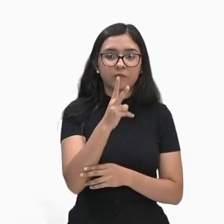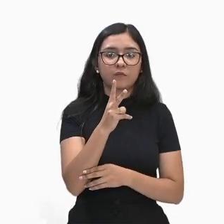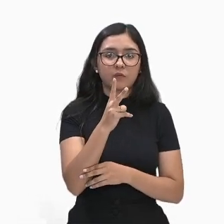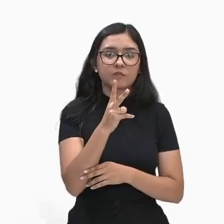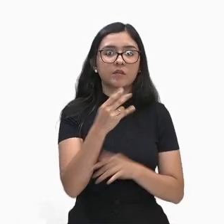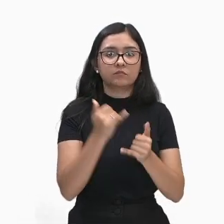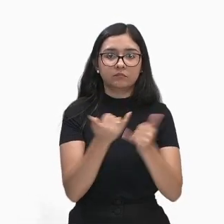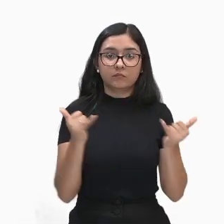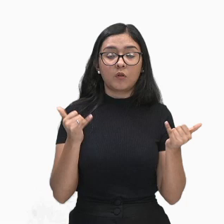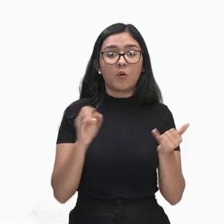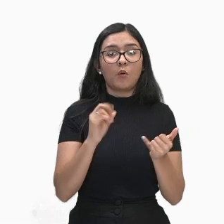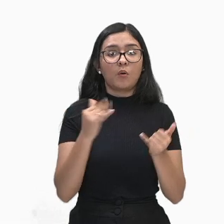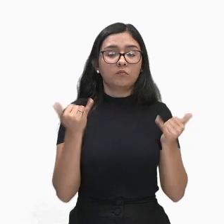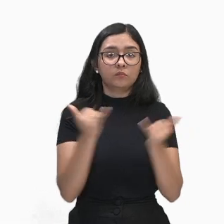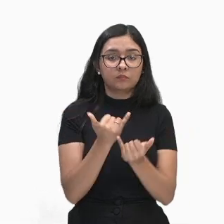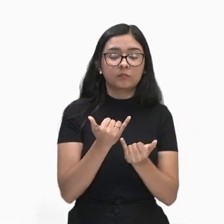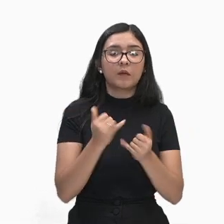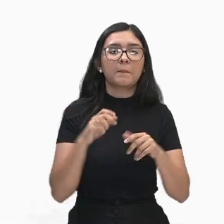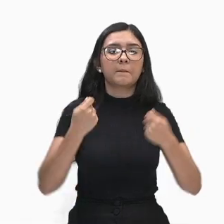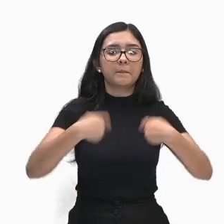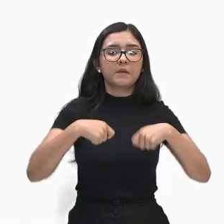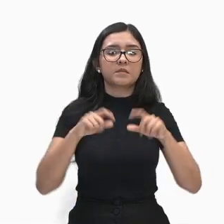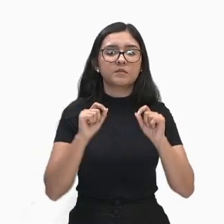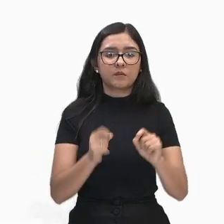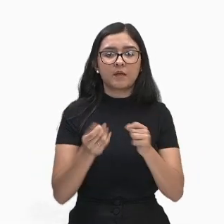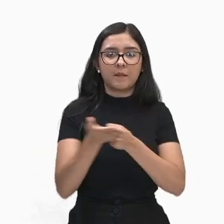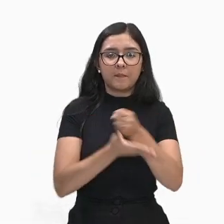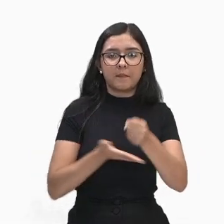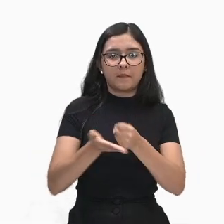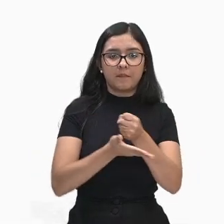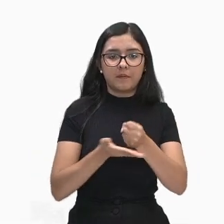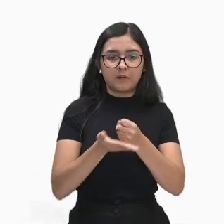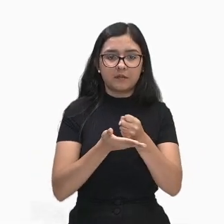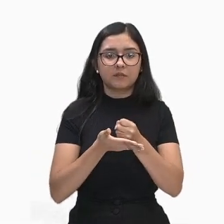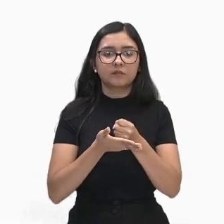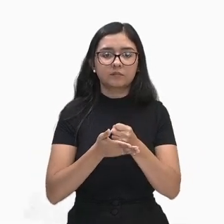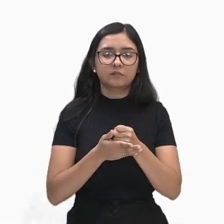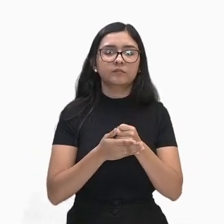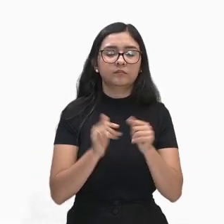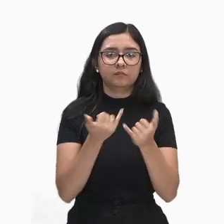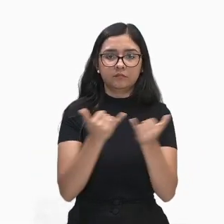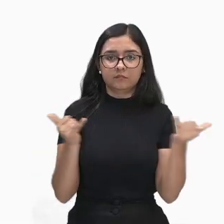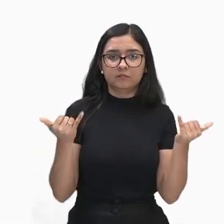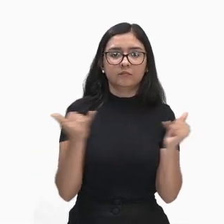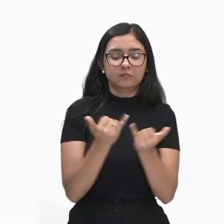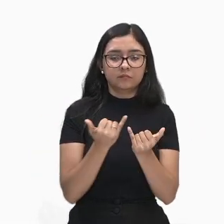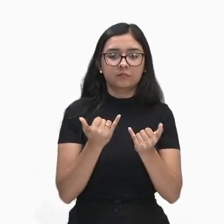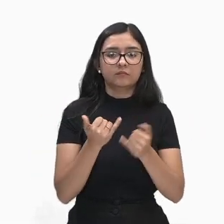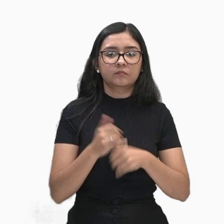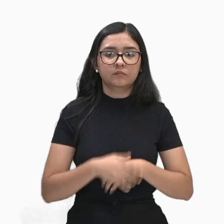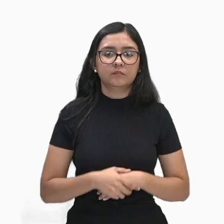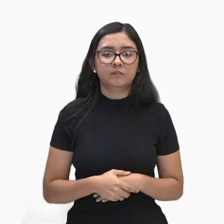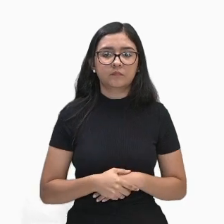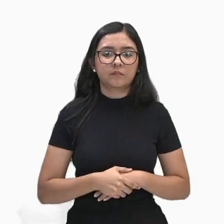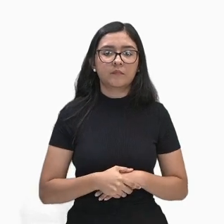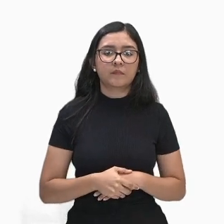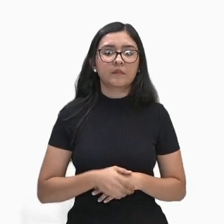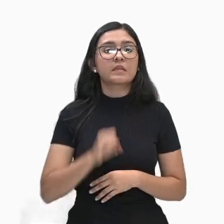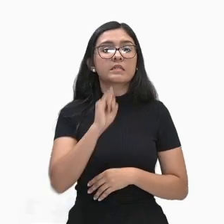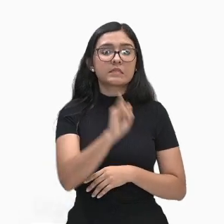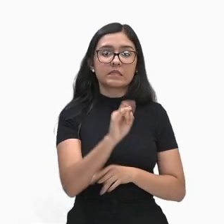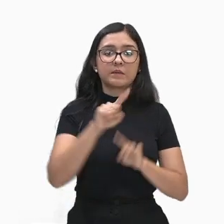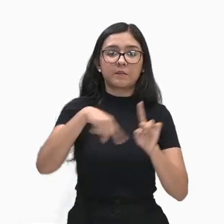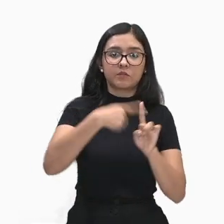obedecer aquele princípio da eletrodinâmica sobre atração e repulsão. Cargas de mesmo